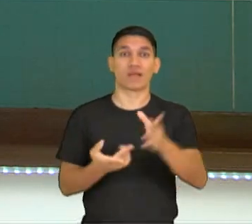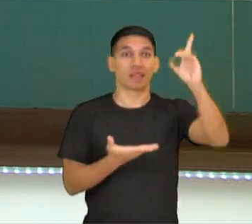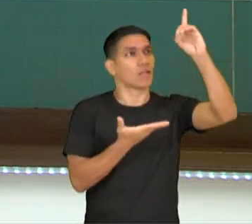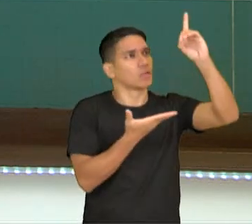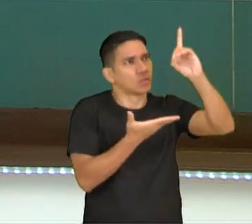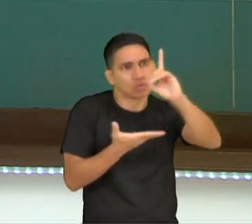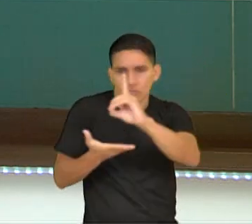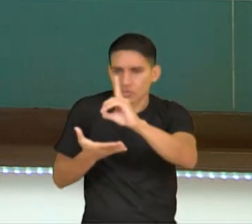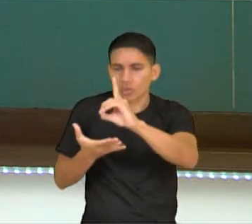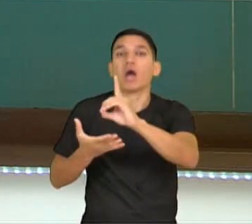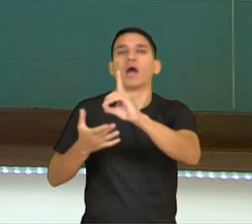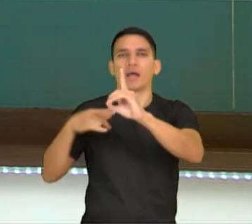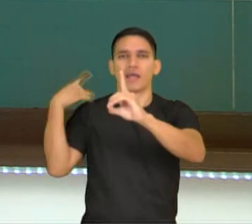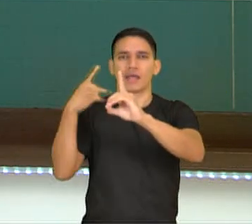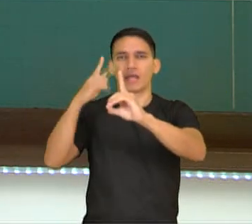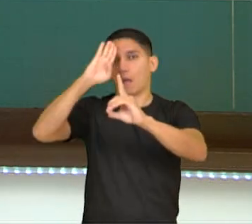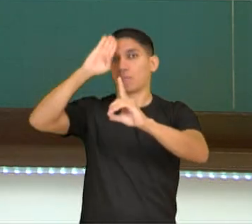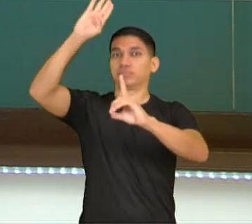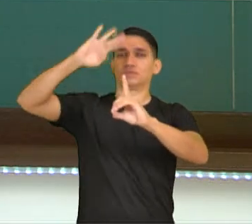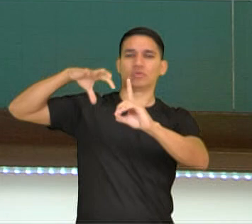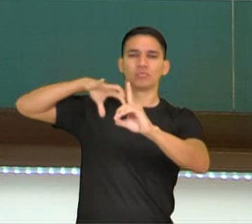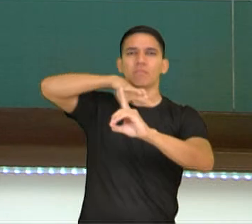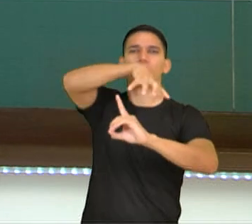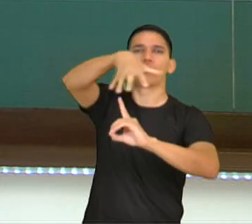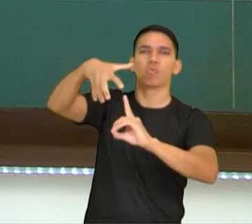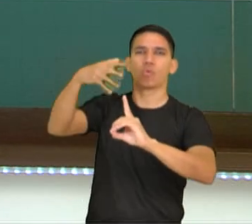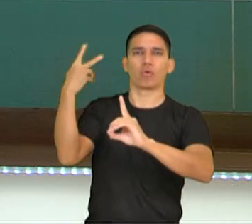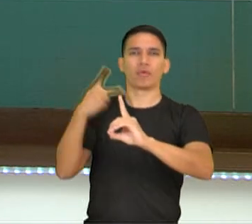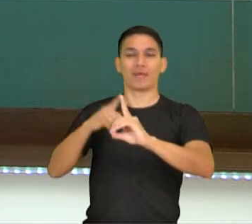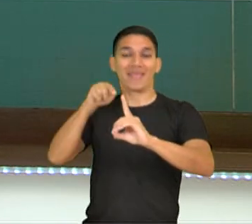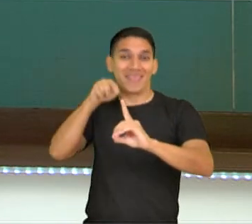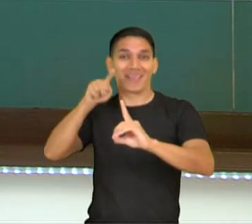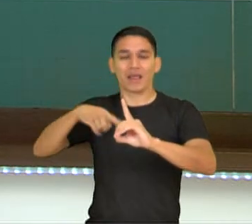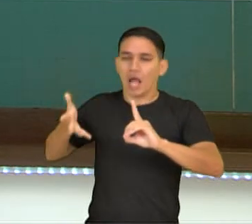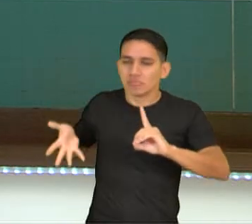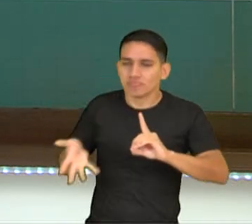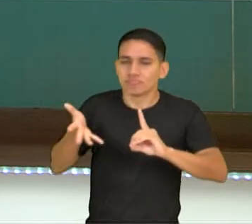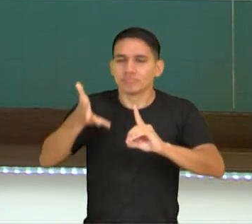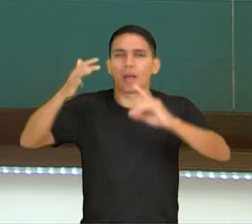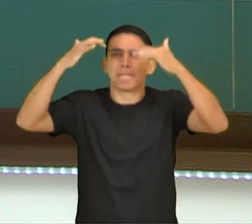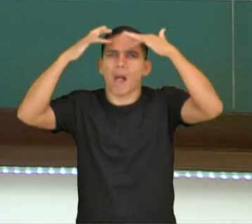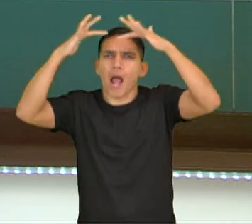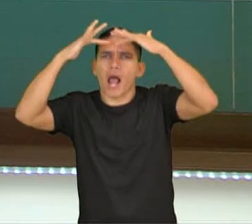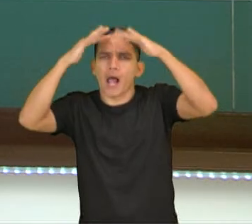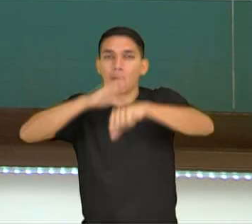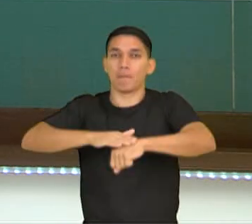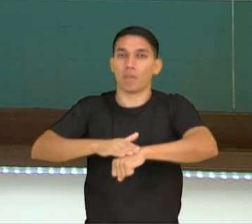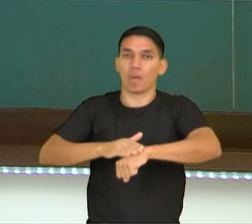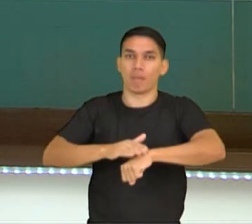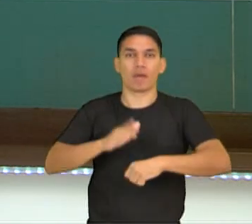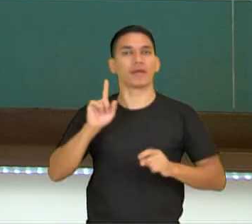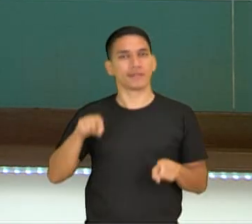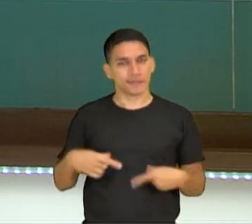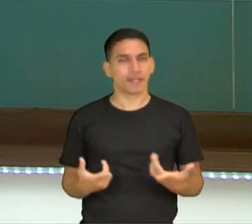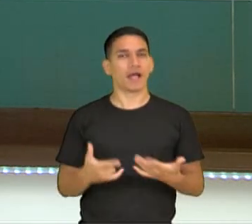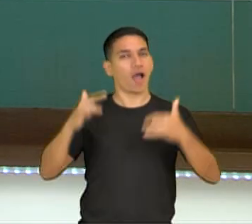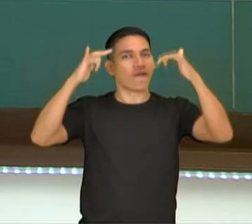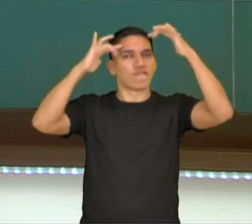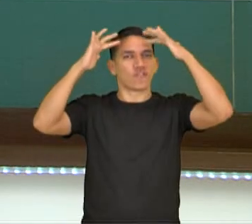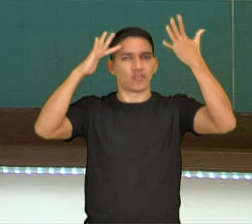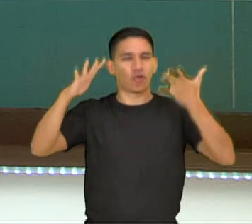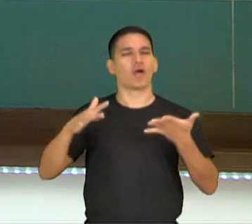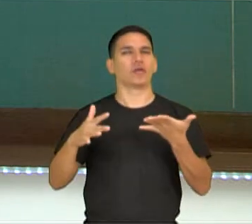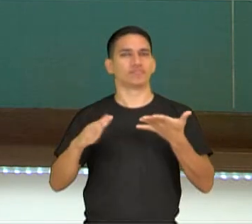Então, Deus acaba sendo o grande motivador das reflexões desse momento da filosofia